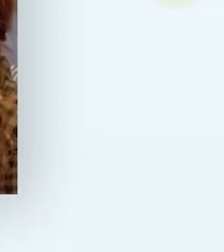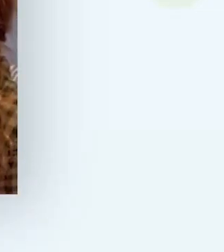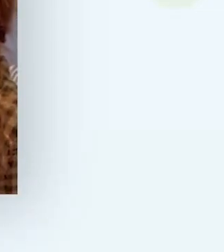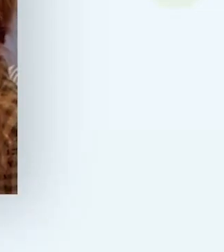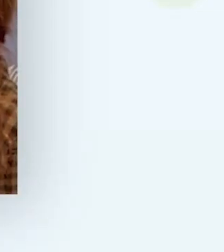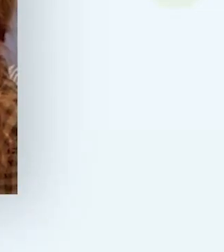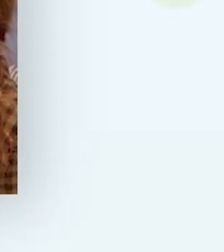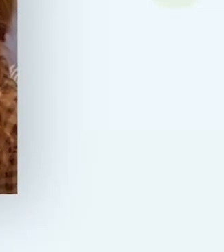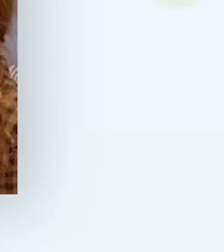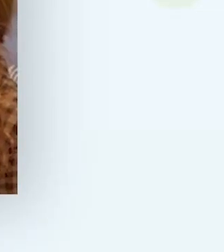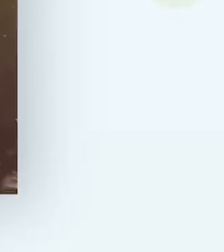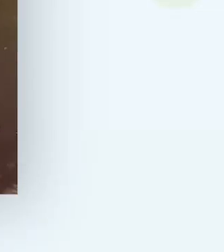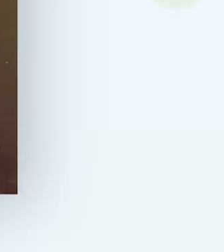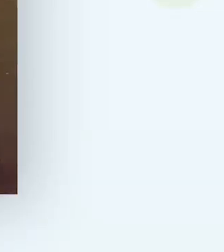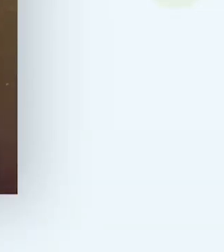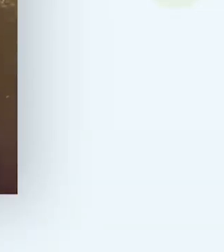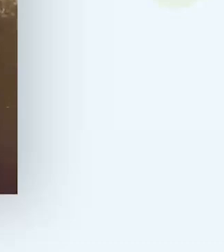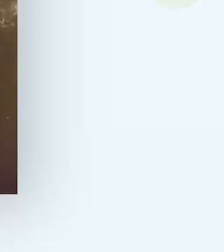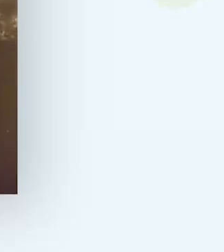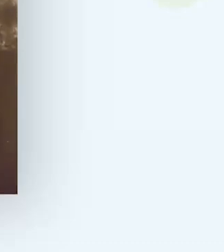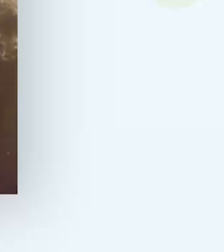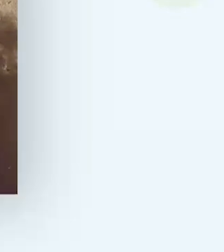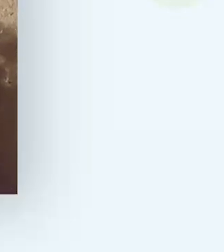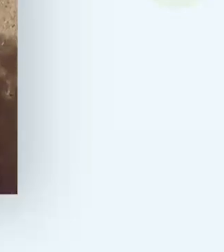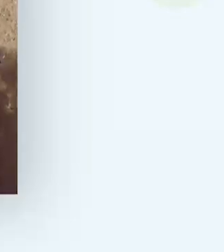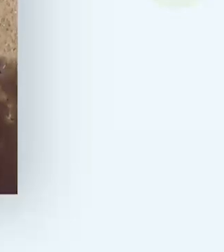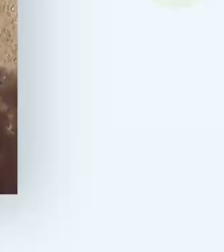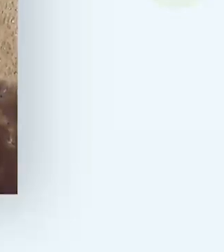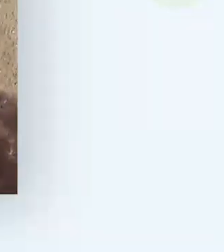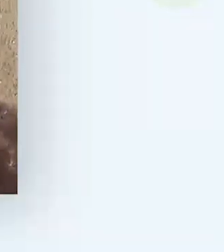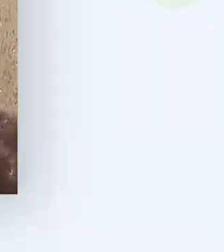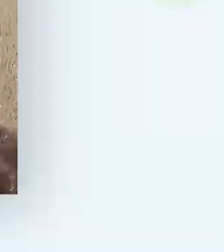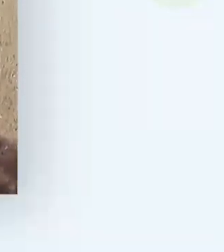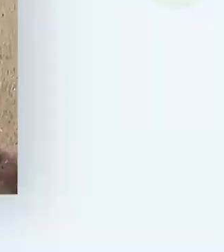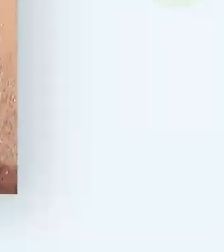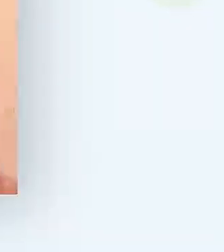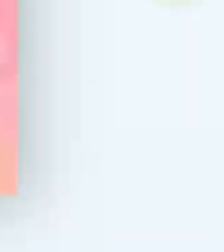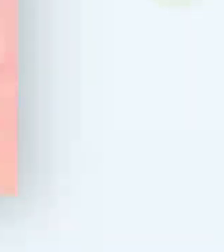to transform education and uplift young people everywhere.